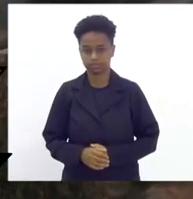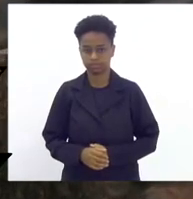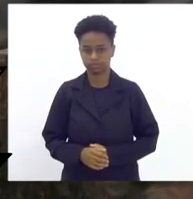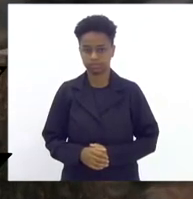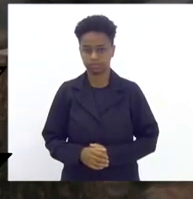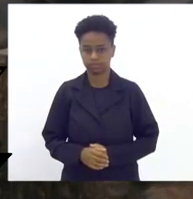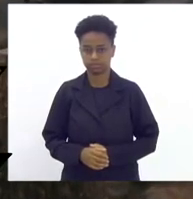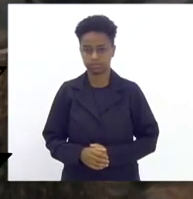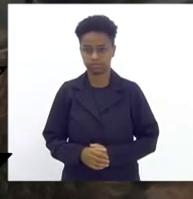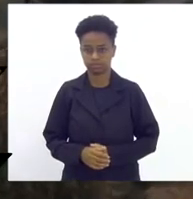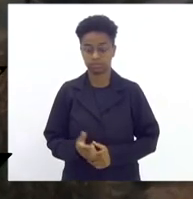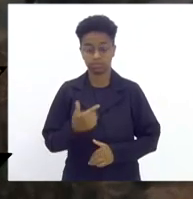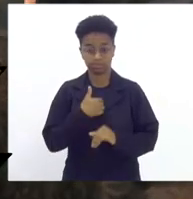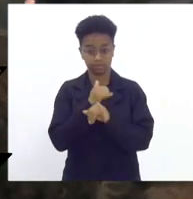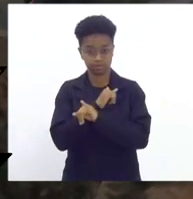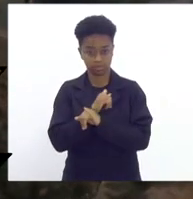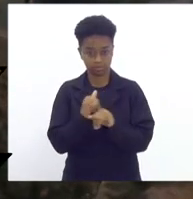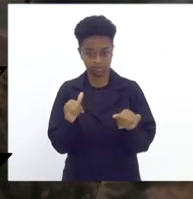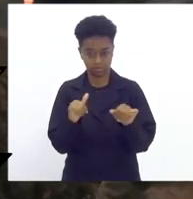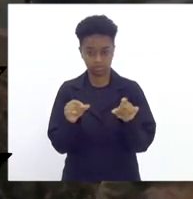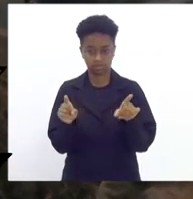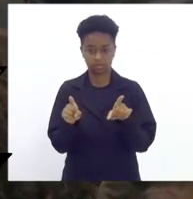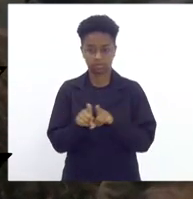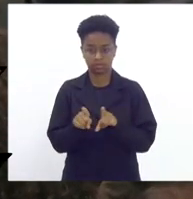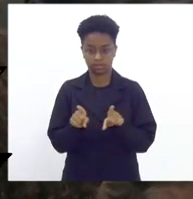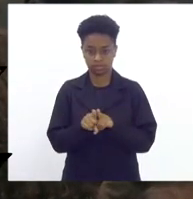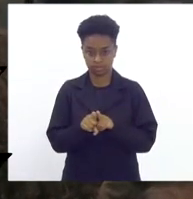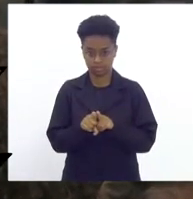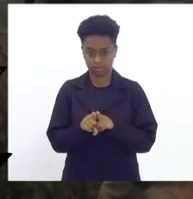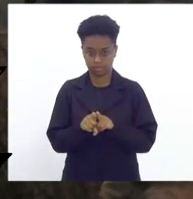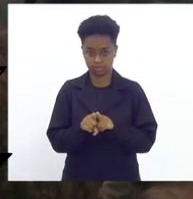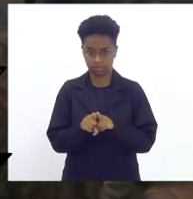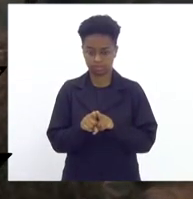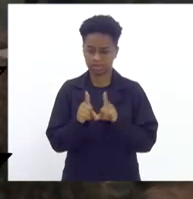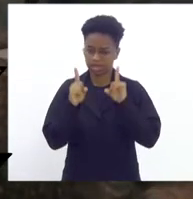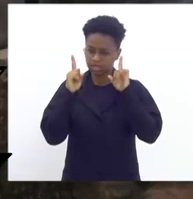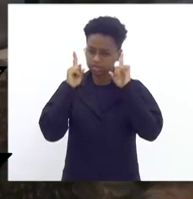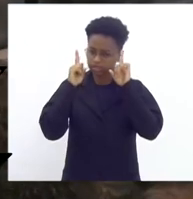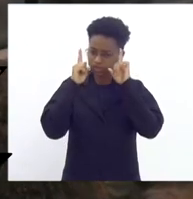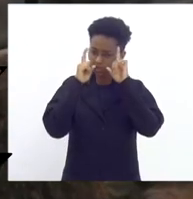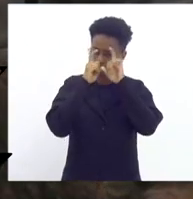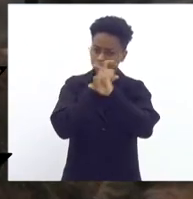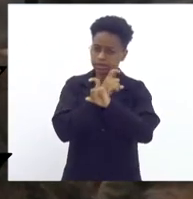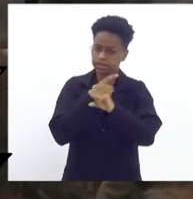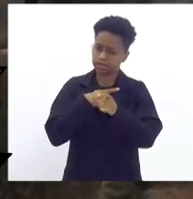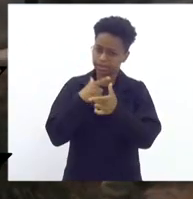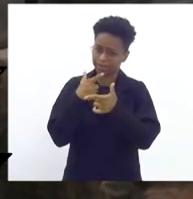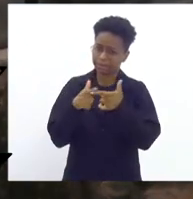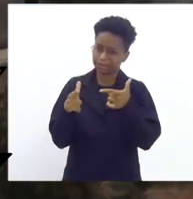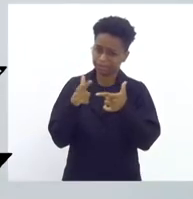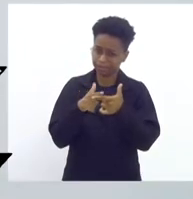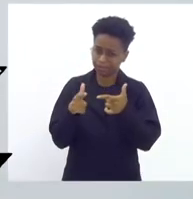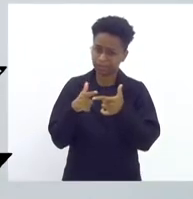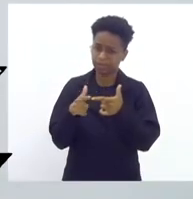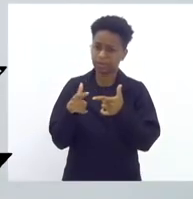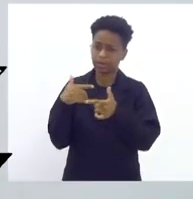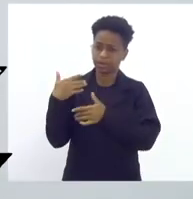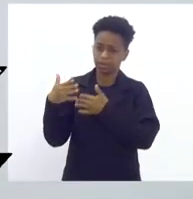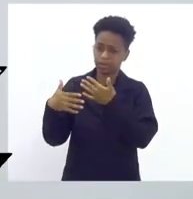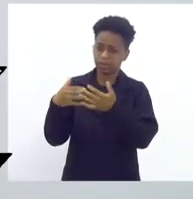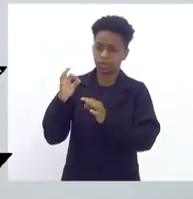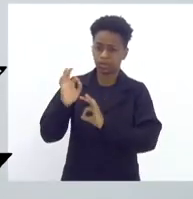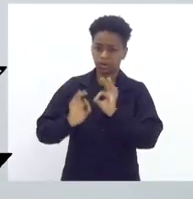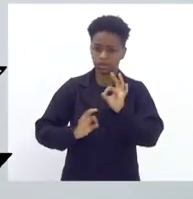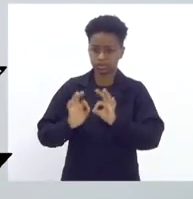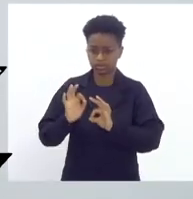dizer aqui gente que foi muito difícil né a gente teve um problema no processo da construção da